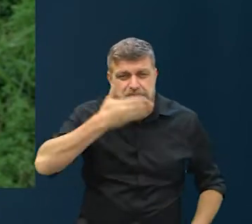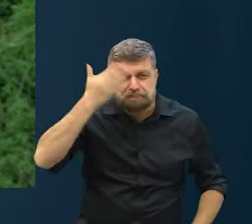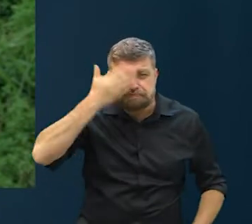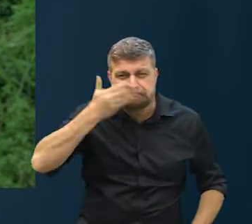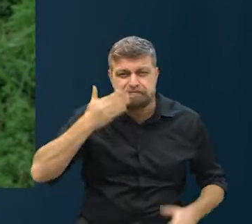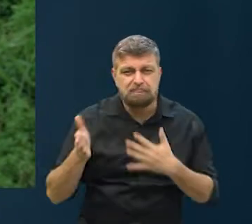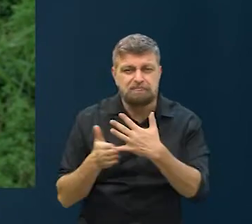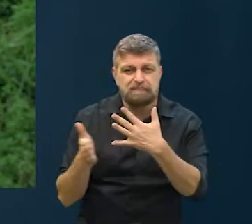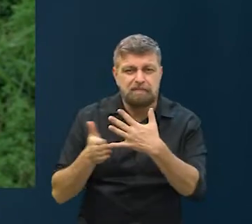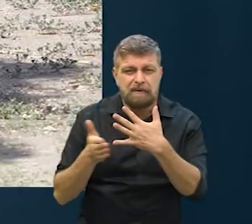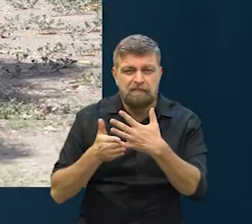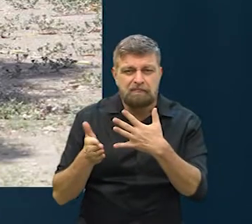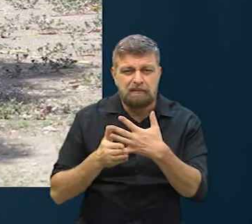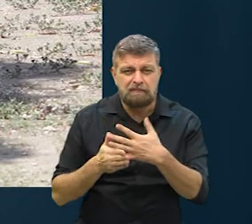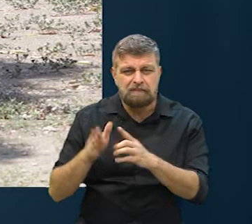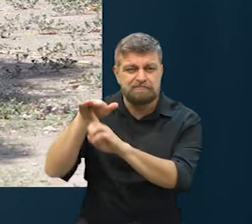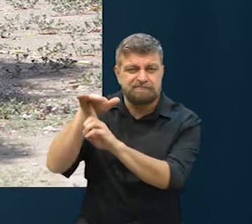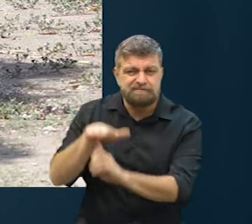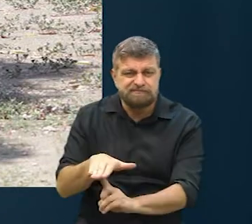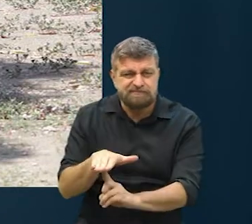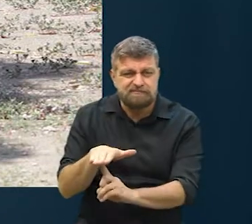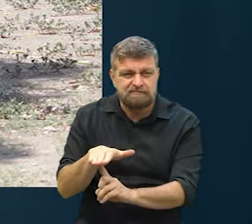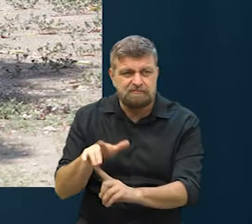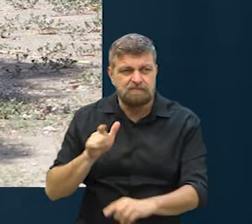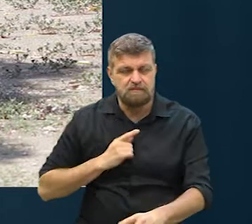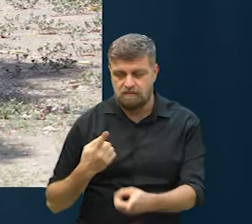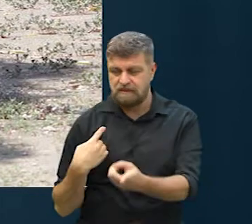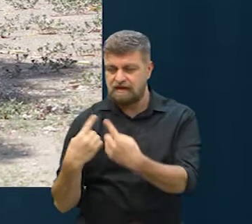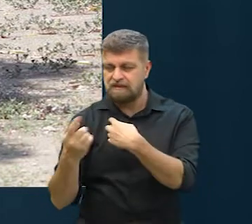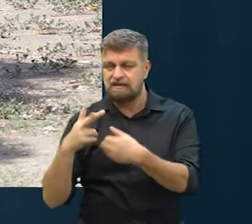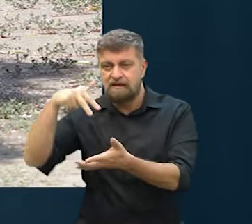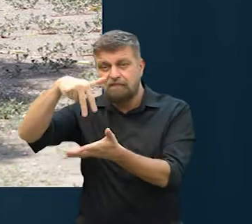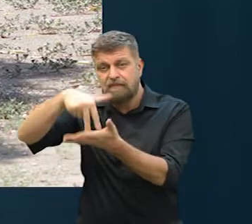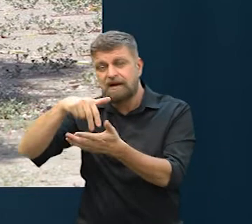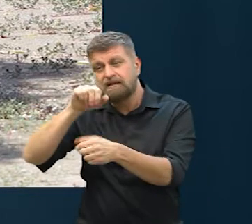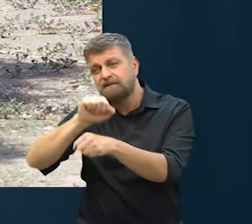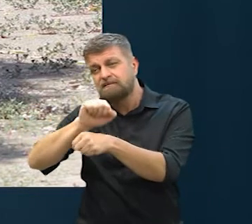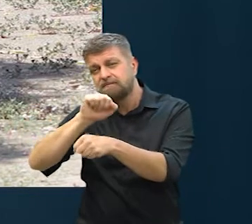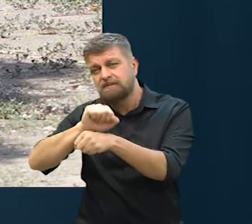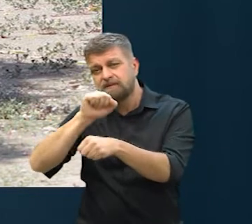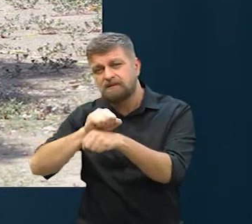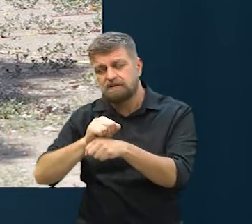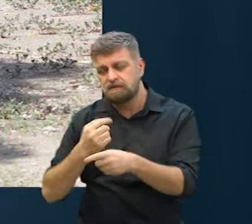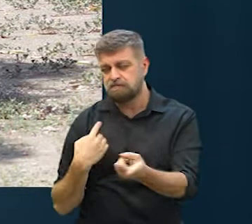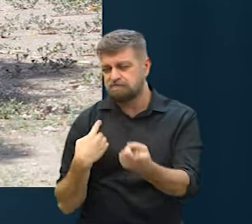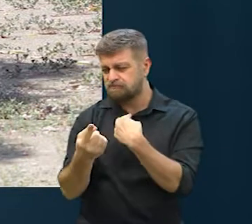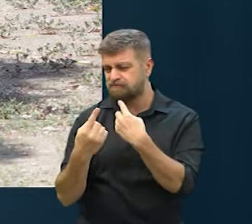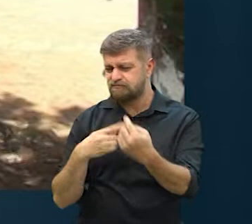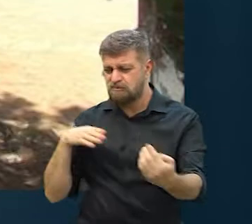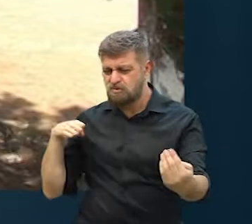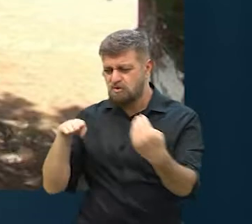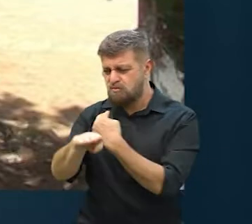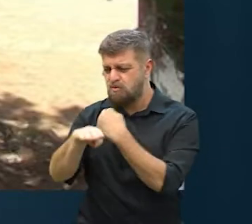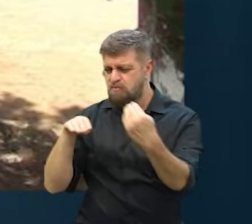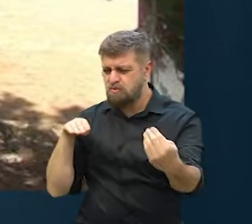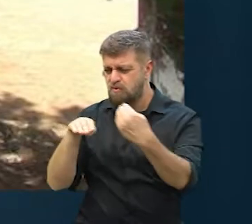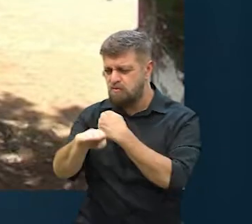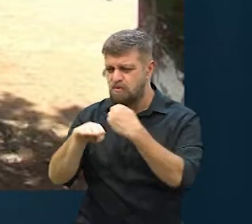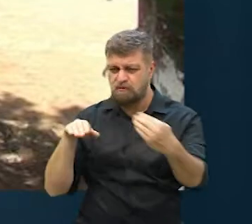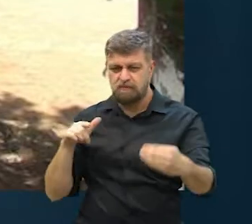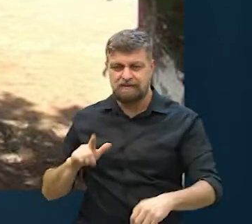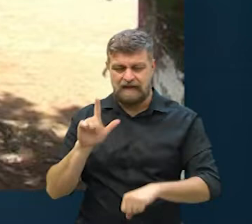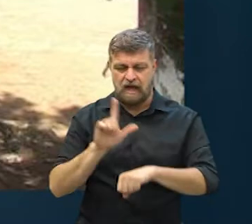invisível, muito discriminado na sociedade, né? Ele fica, então, em beiras de estradas, em rodovias, muitas vezes na frente